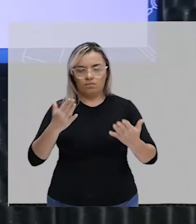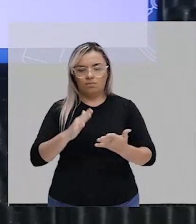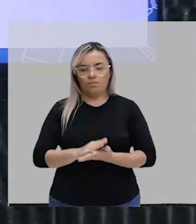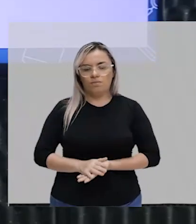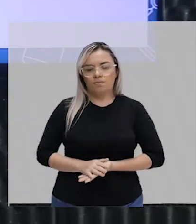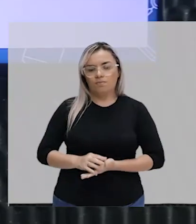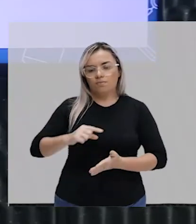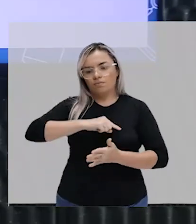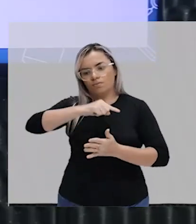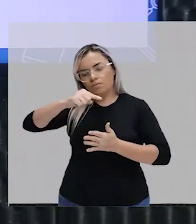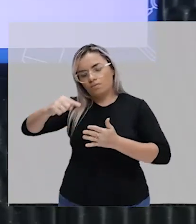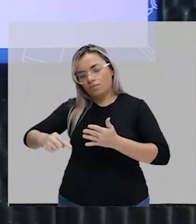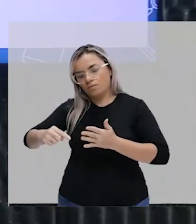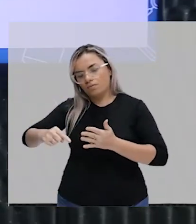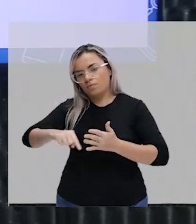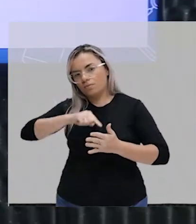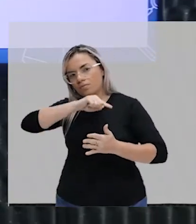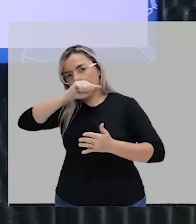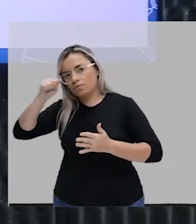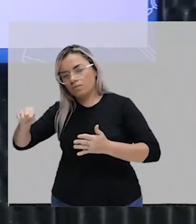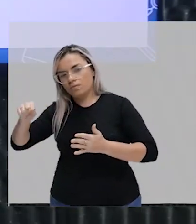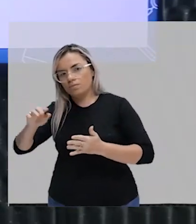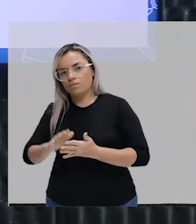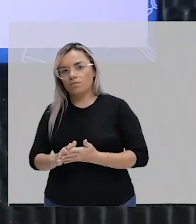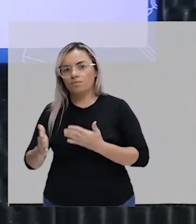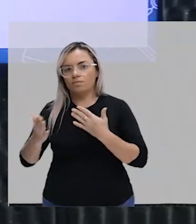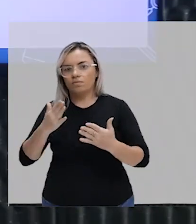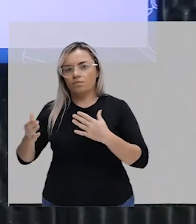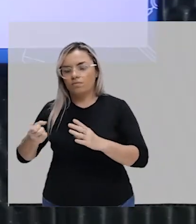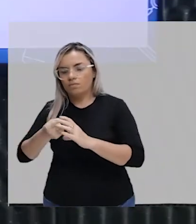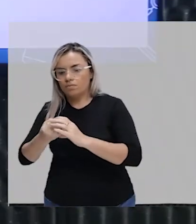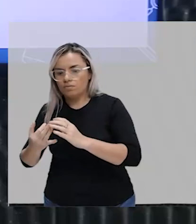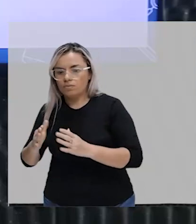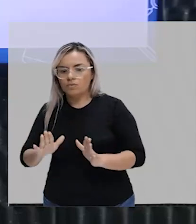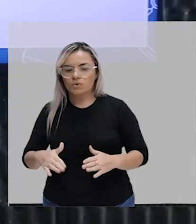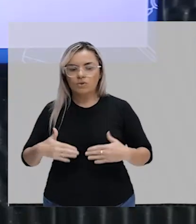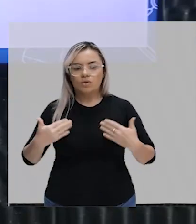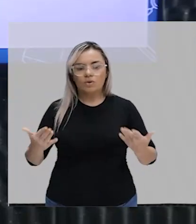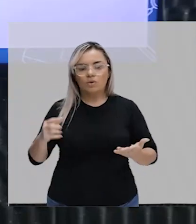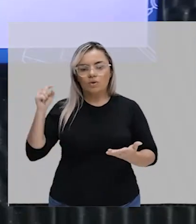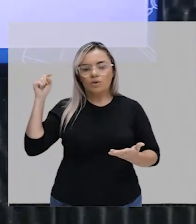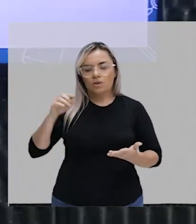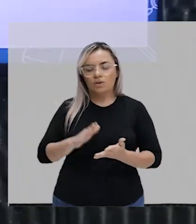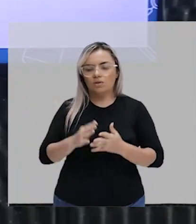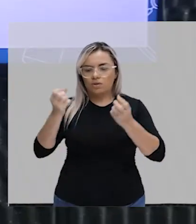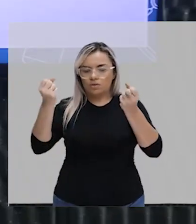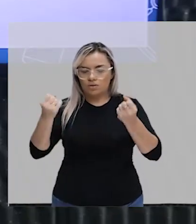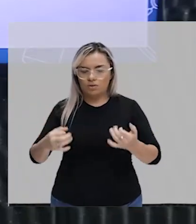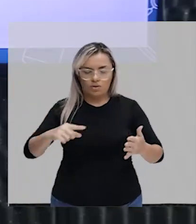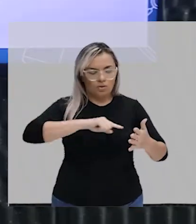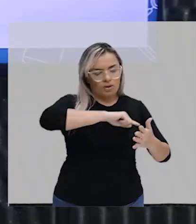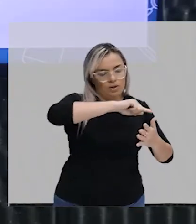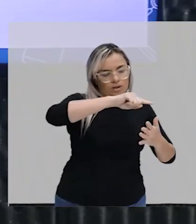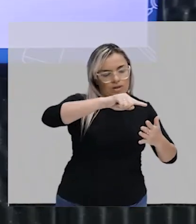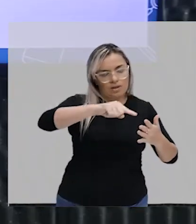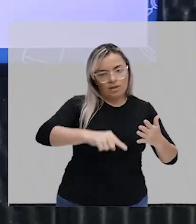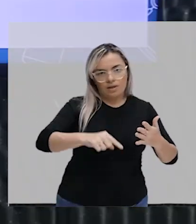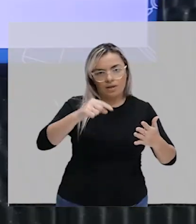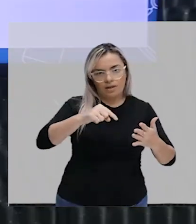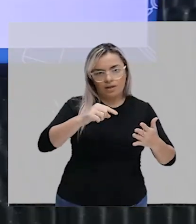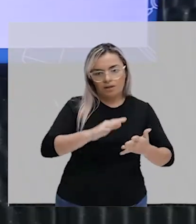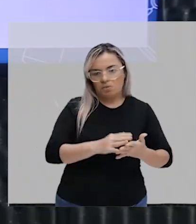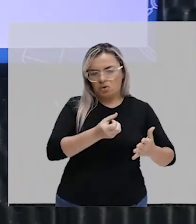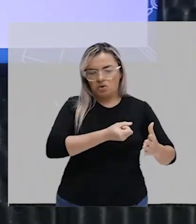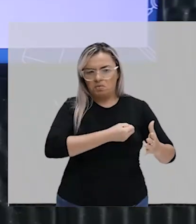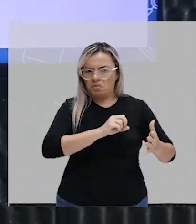certo? E quando queremos dizer que um elemento qualquer está dentro de um conjunto ou que ele não